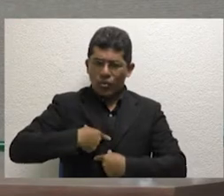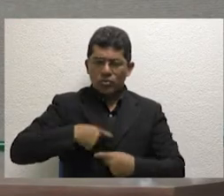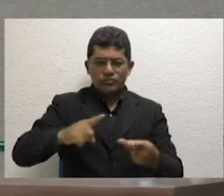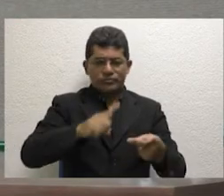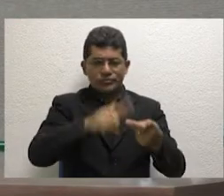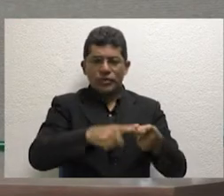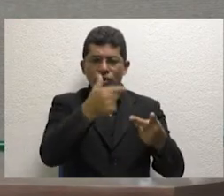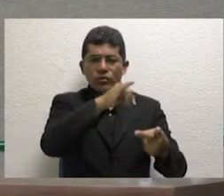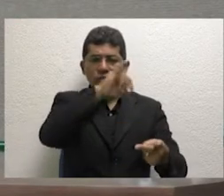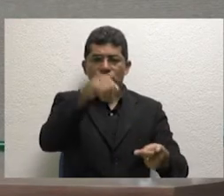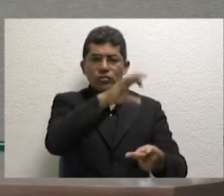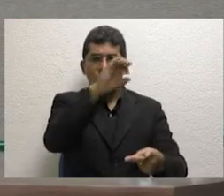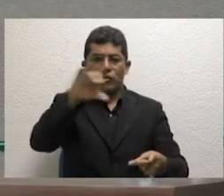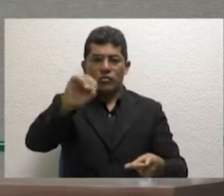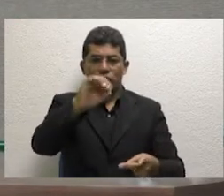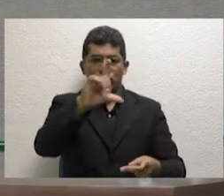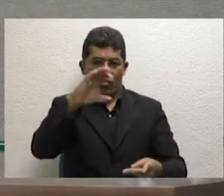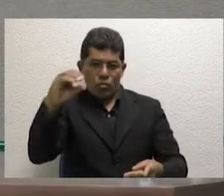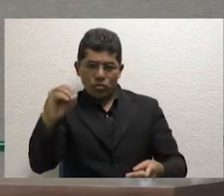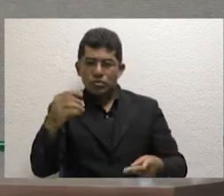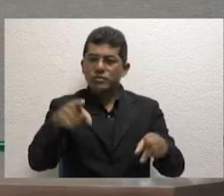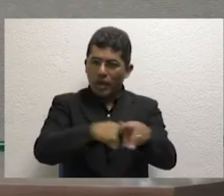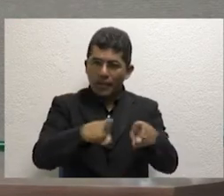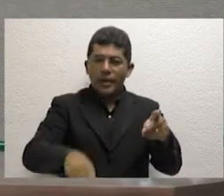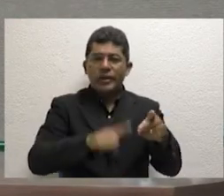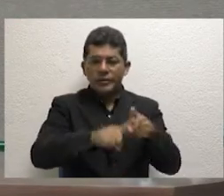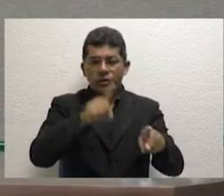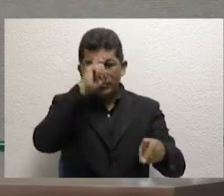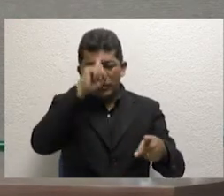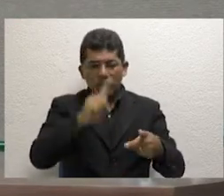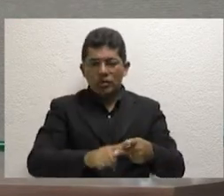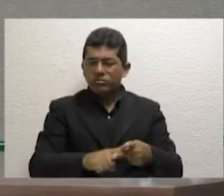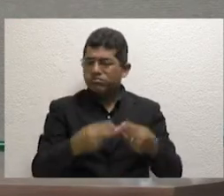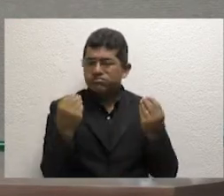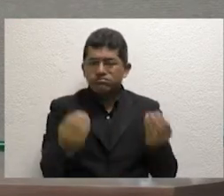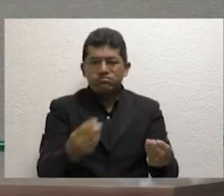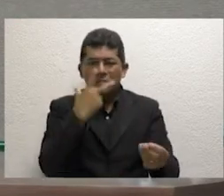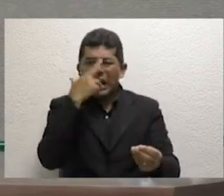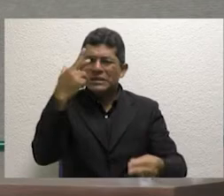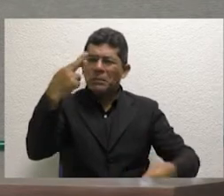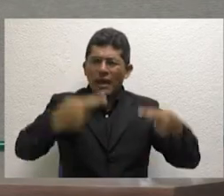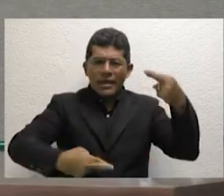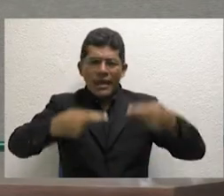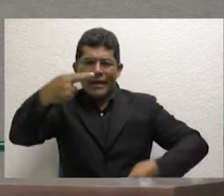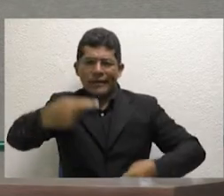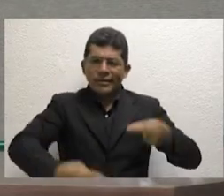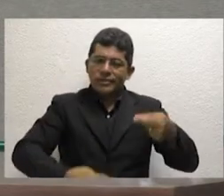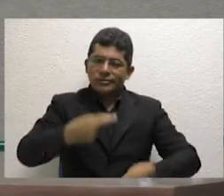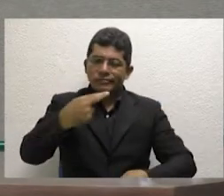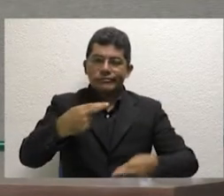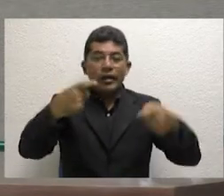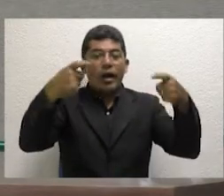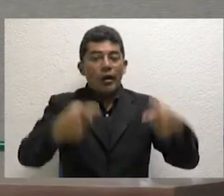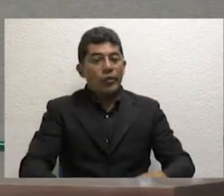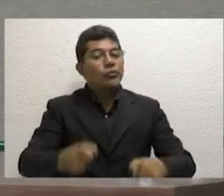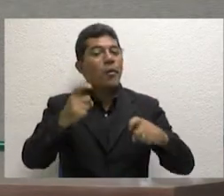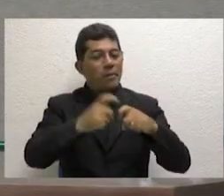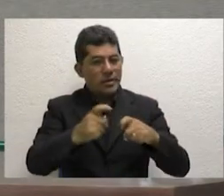as maternidades, verdadeiros hospitais de guerra, aonde o médico